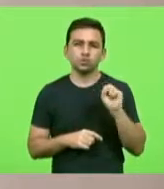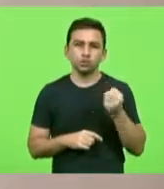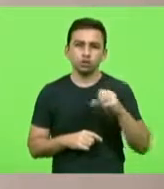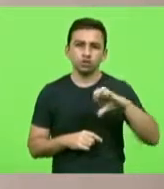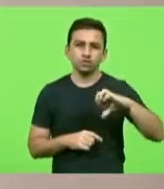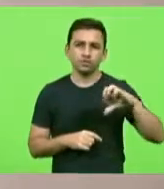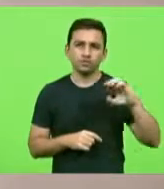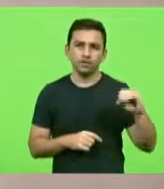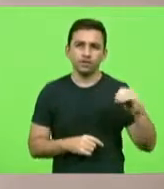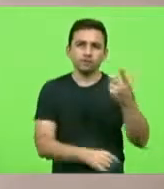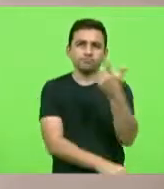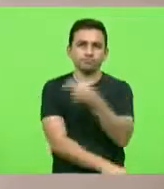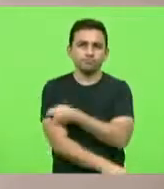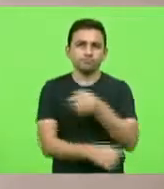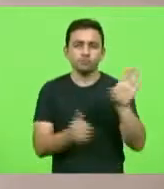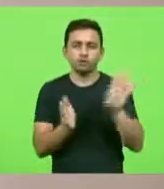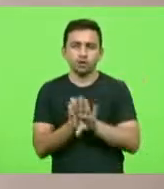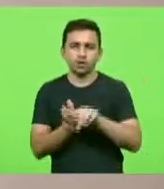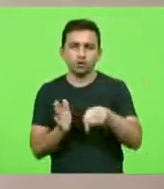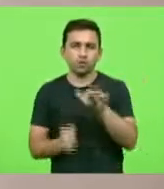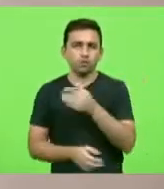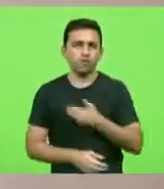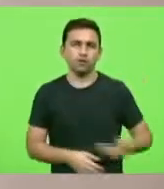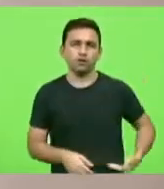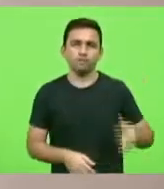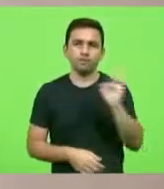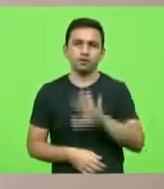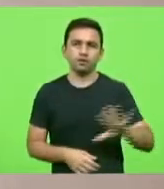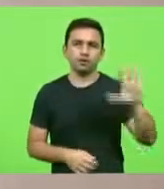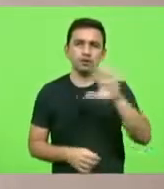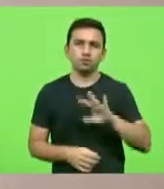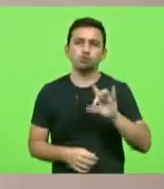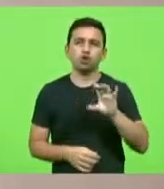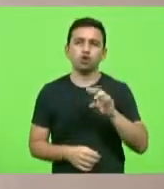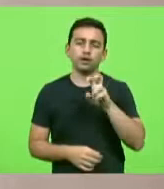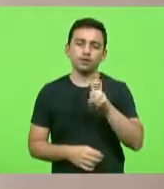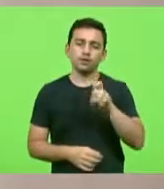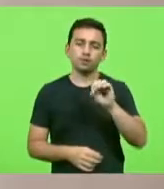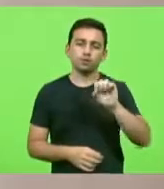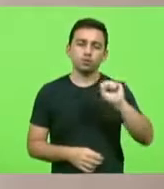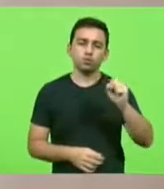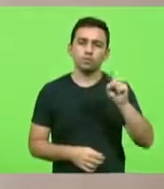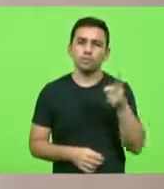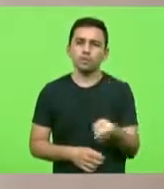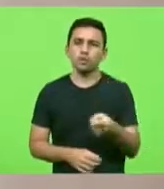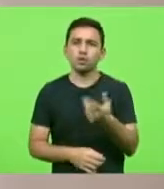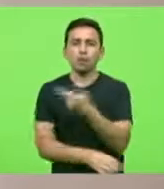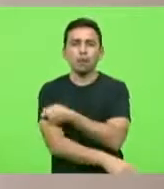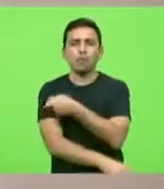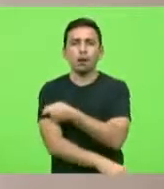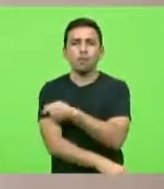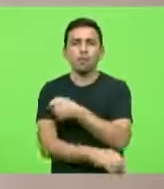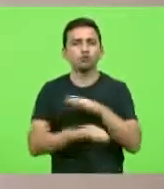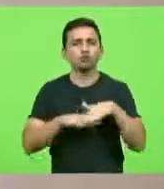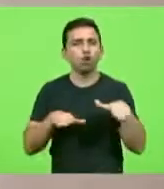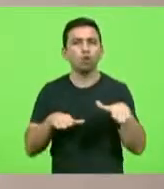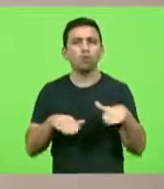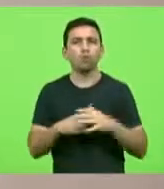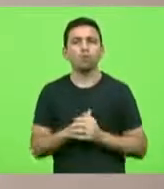1.018.990 vacinas recebidas pelo governo federal, tendo em vista que apenas 508.458 foram aplicadas. Em